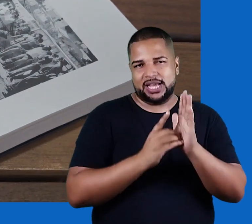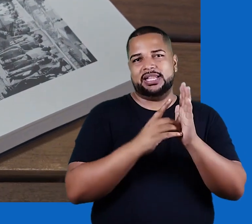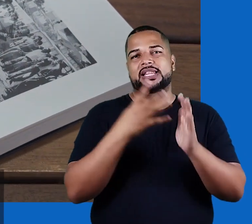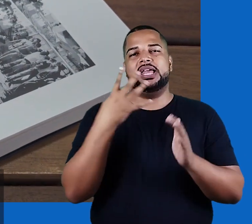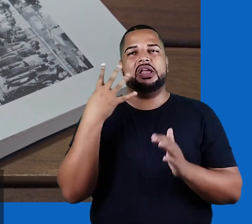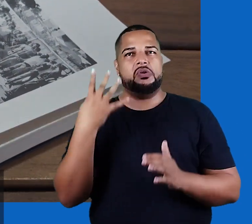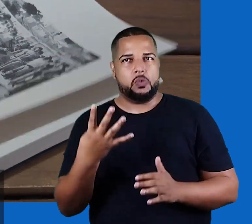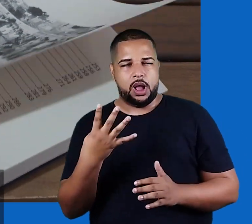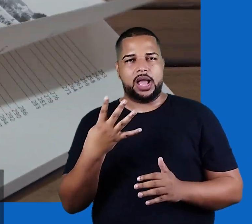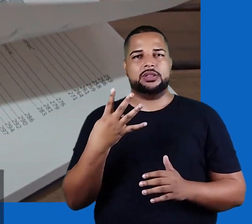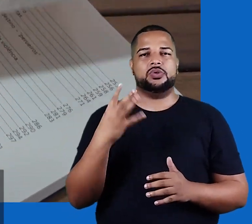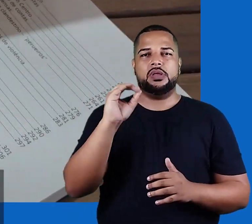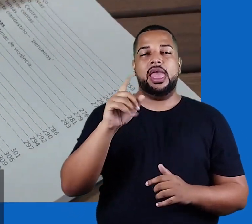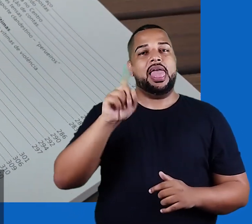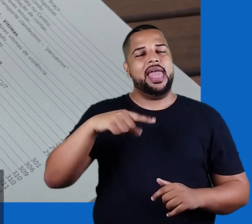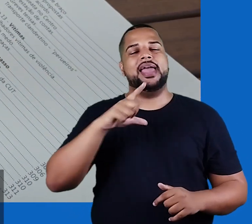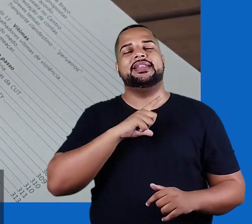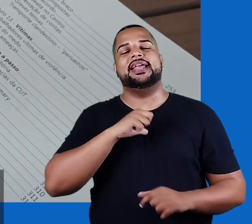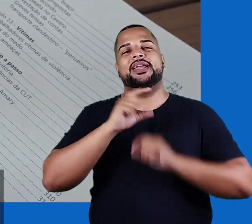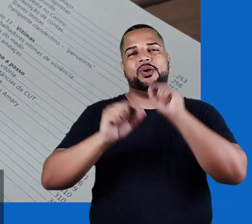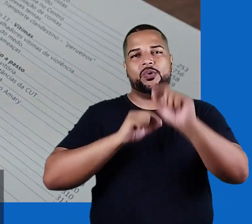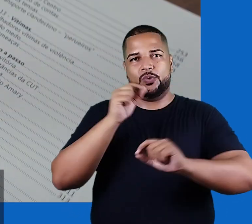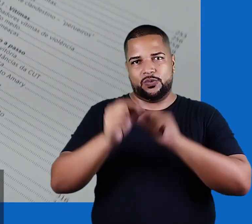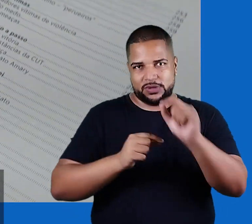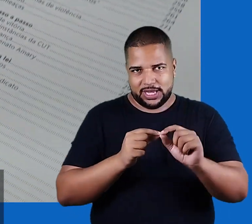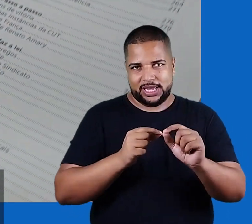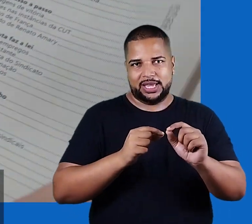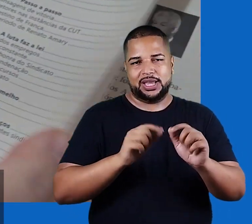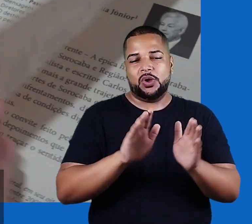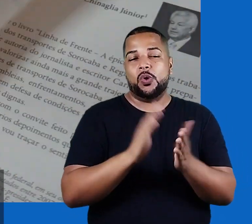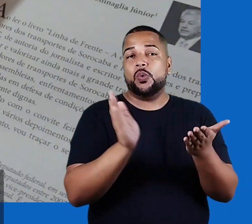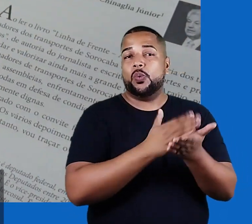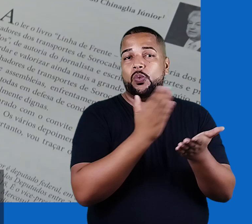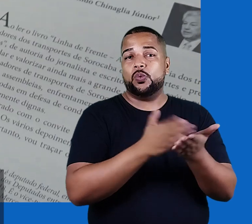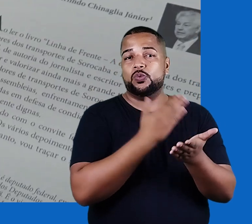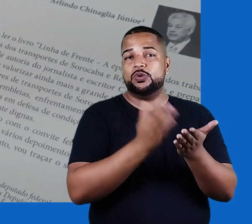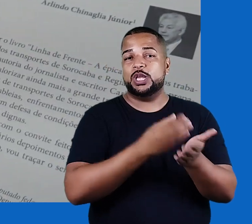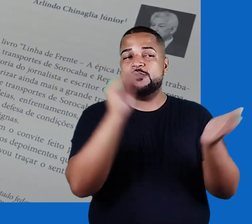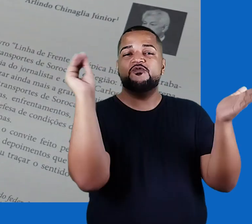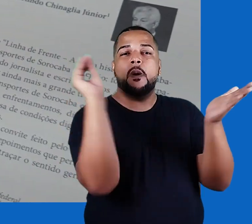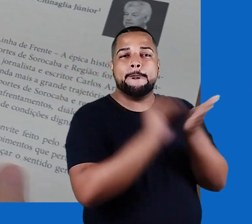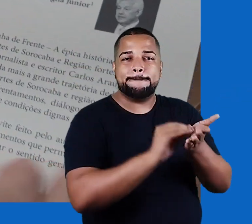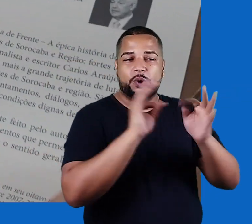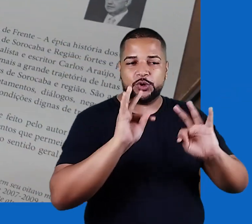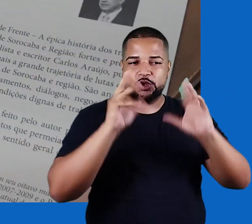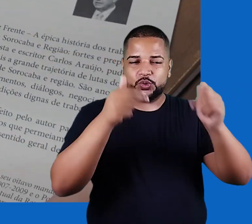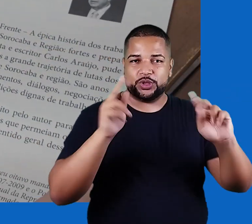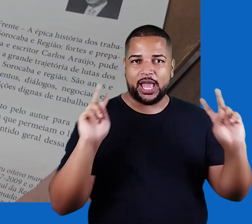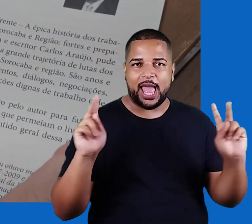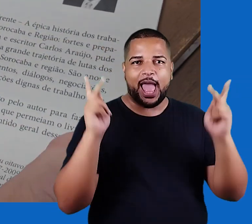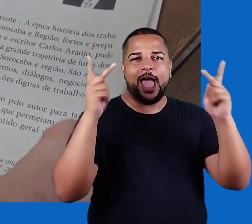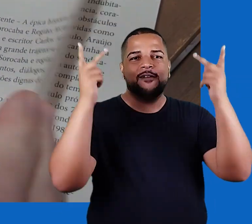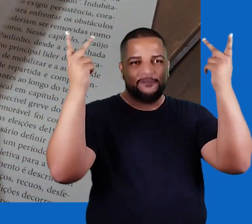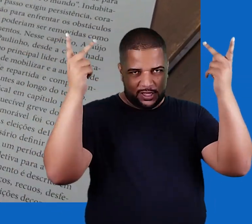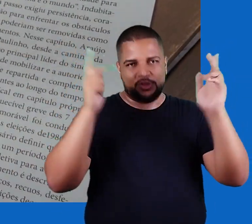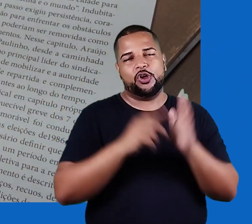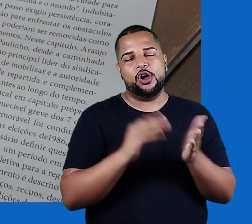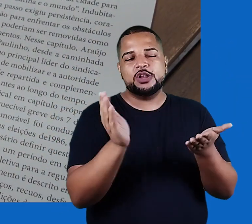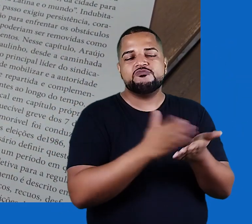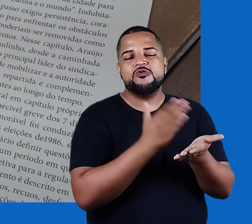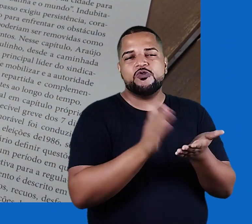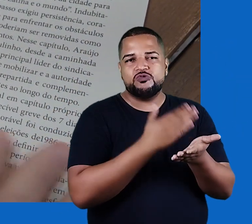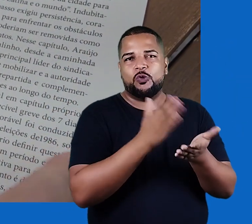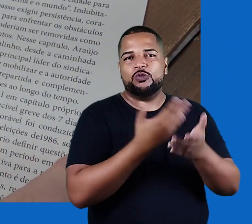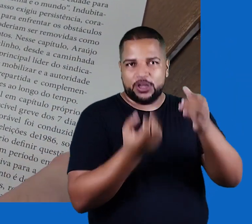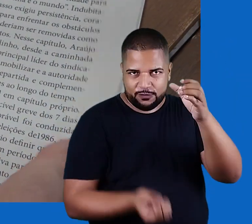décadas, o Sindicato dos Rodoviários registra no livro Linha de Frente, A épica história dos trabalhadores dos